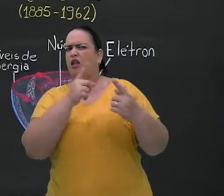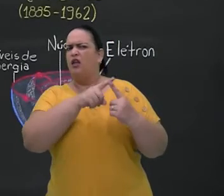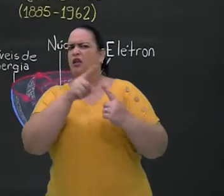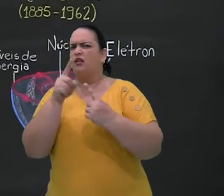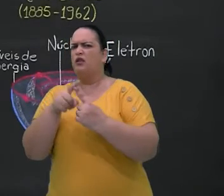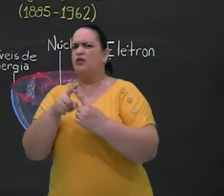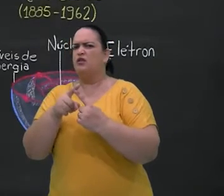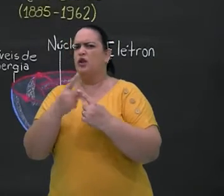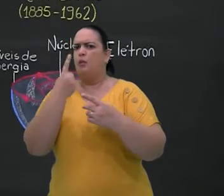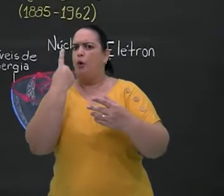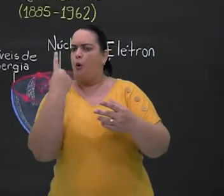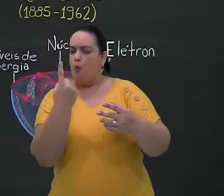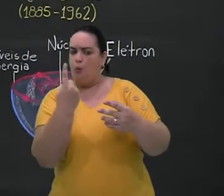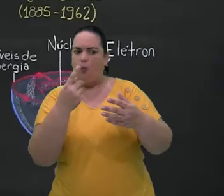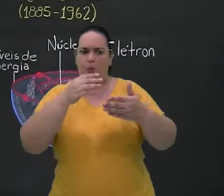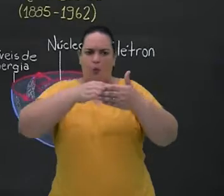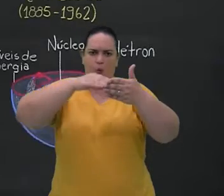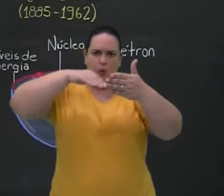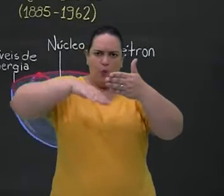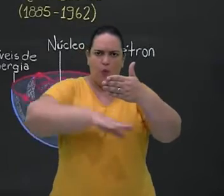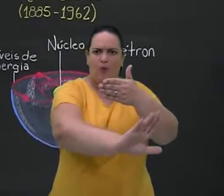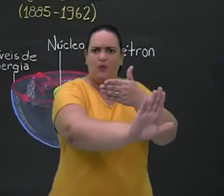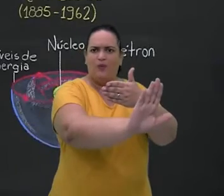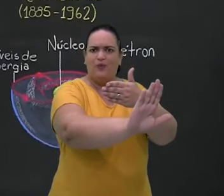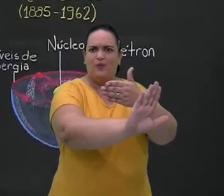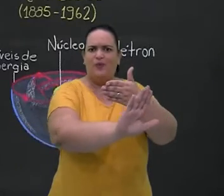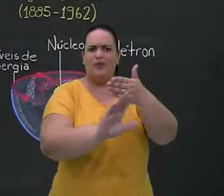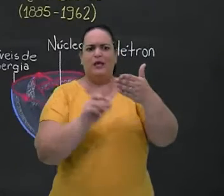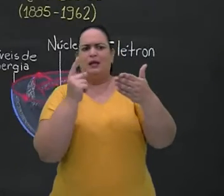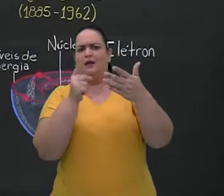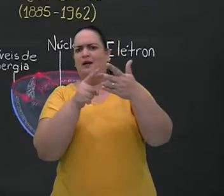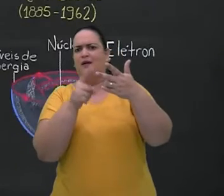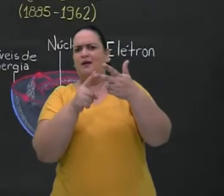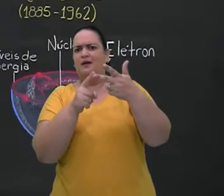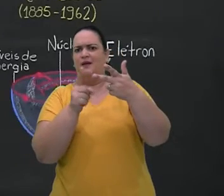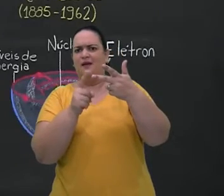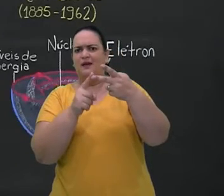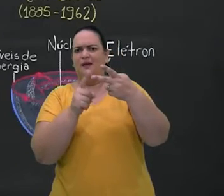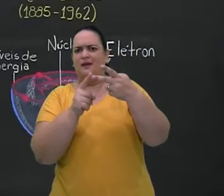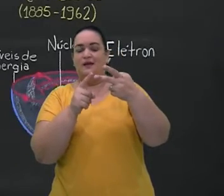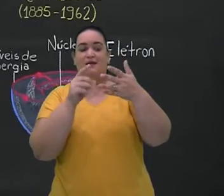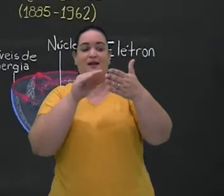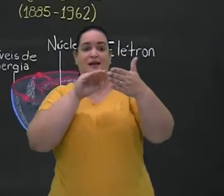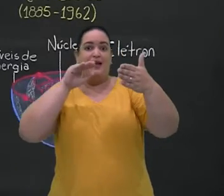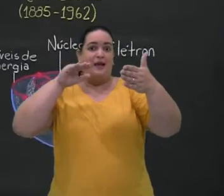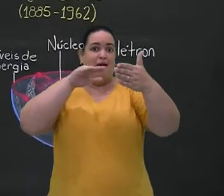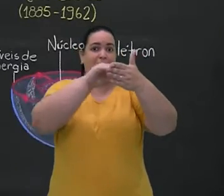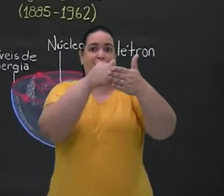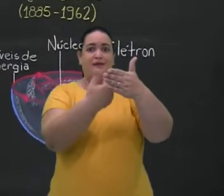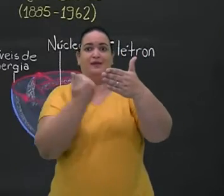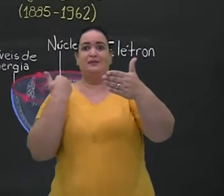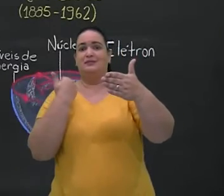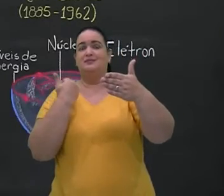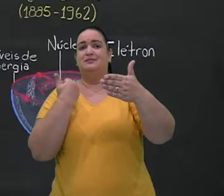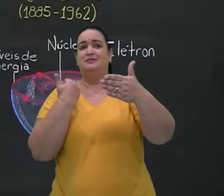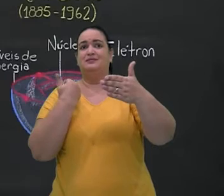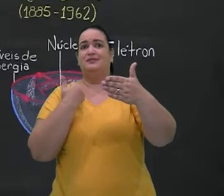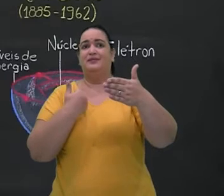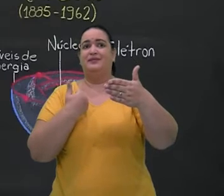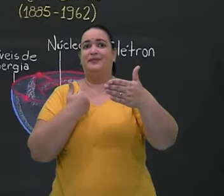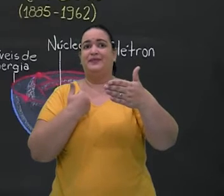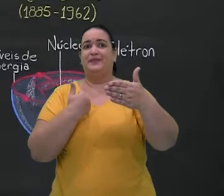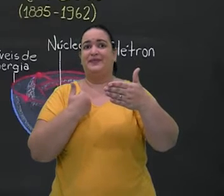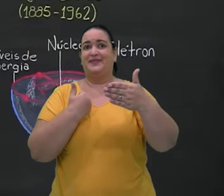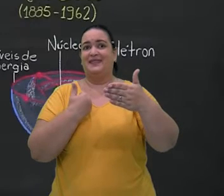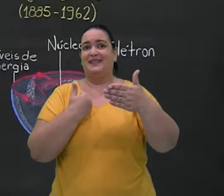distintas. Uma que as partículas alfas atravessam e a outra que elas batem e voltam. Essas duas regiões distintas, uma ele chamou